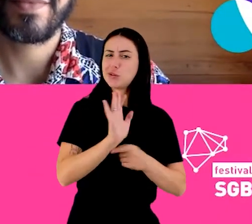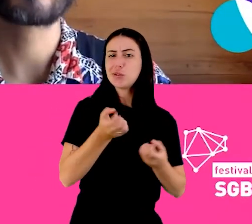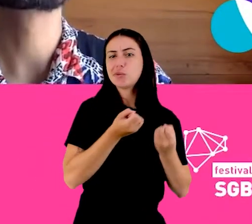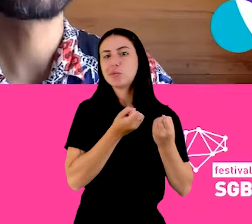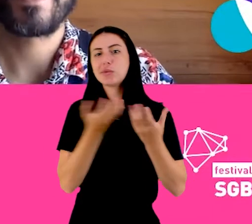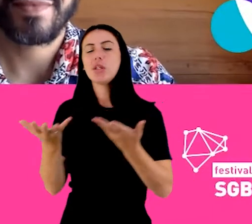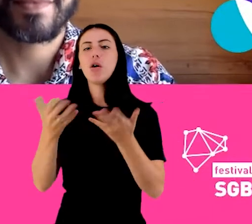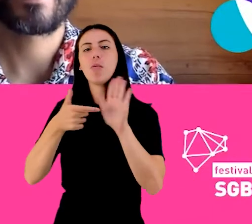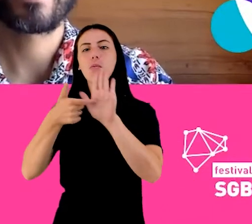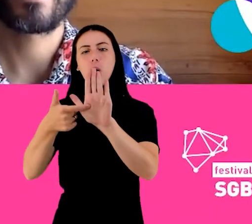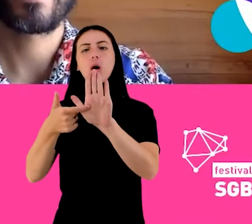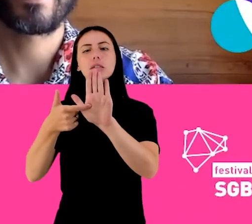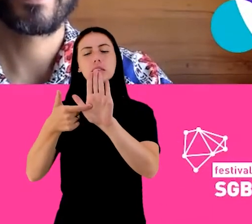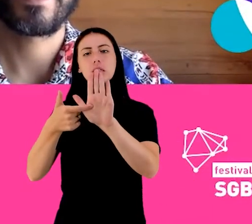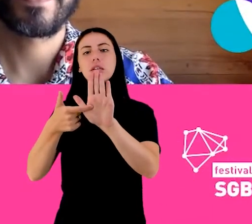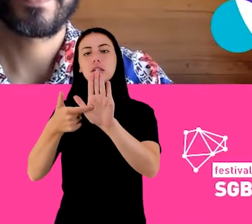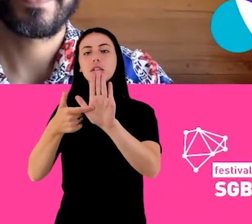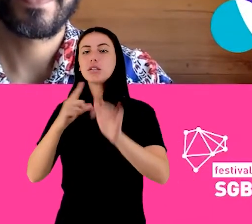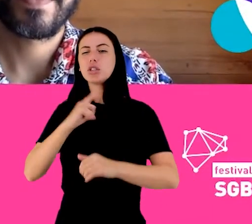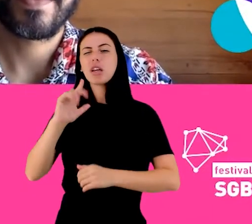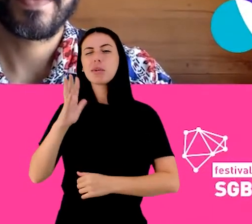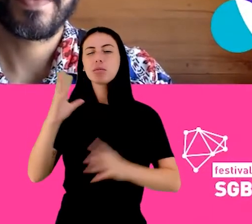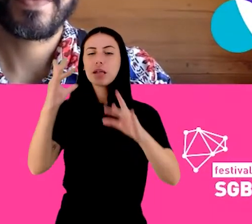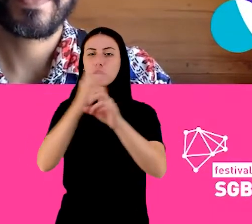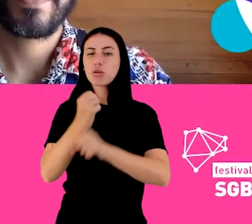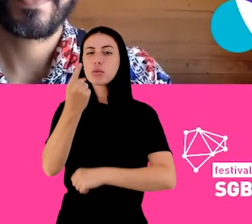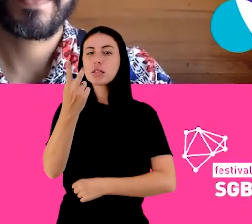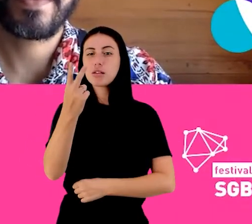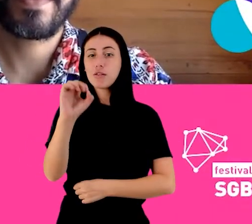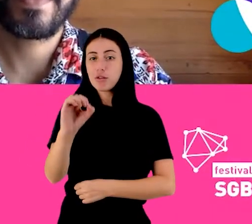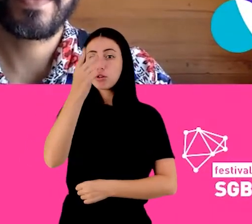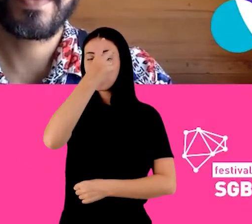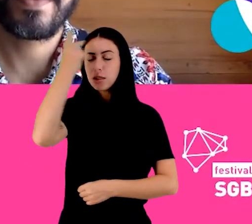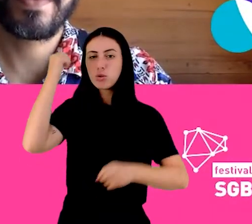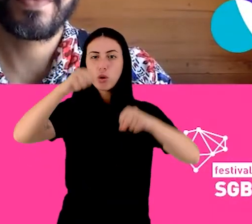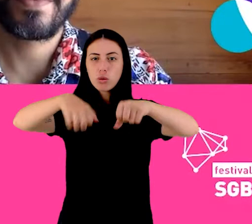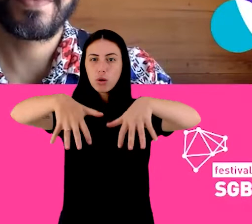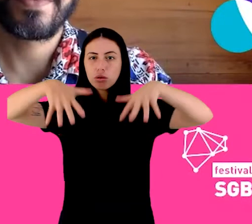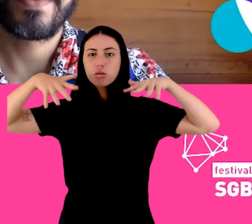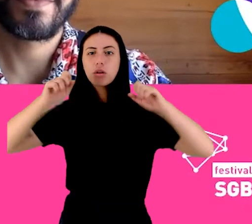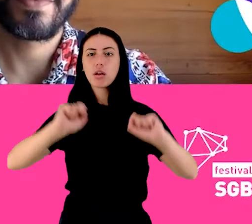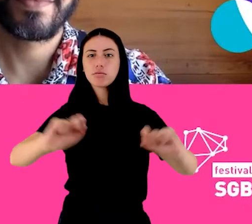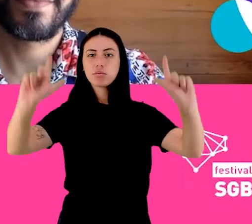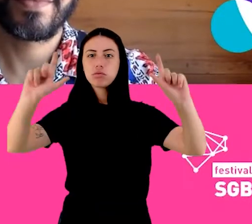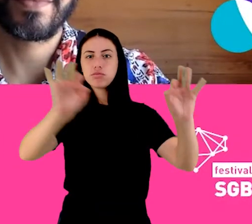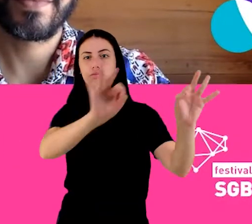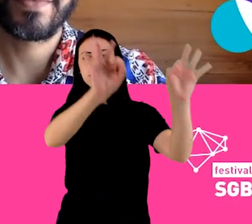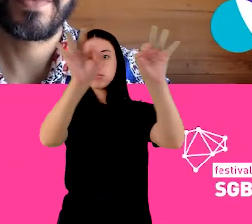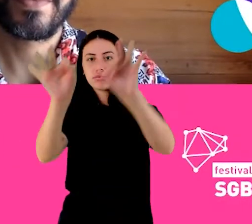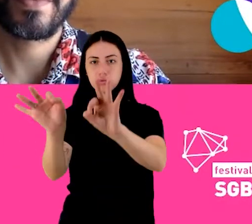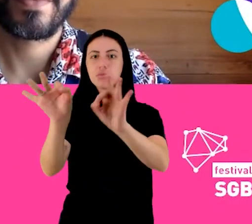como falei, eles estavam abrindo as comissões da reparação negra. Eles estavam iniciando com 4.